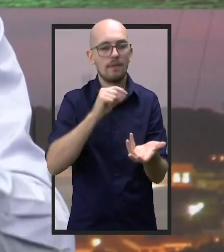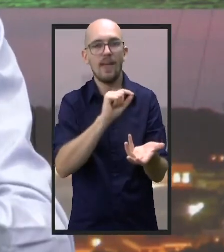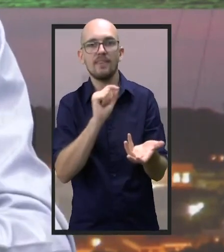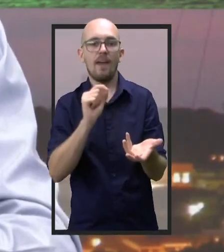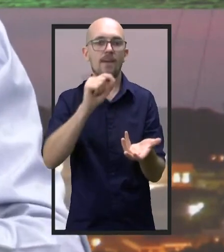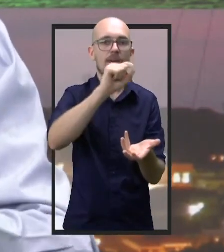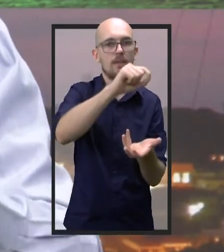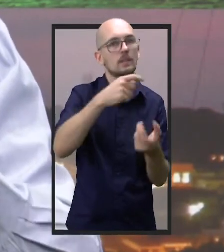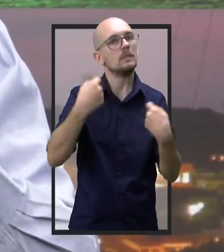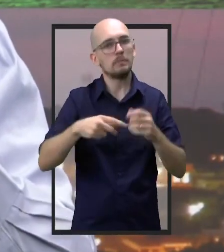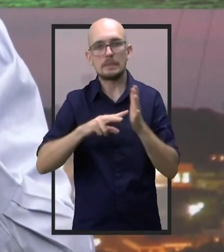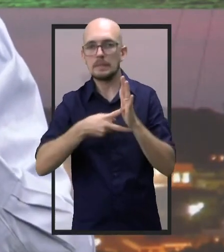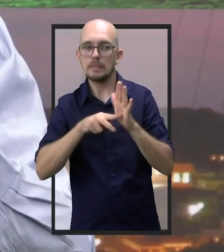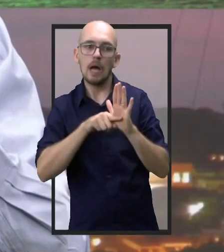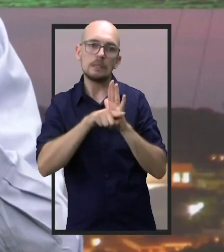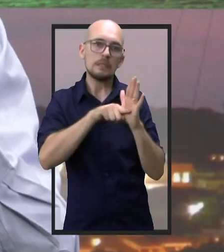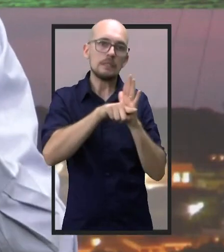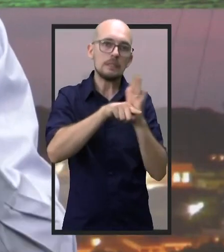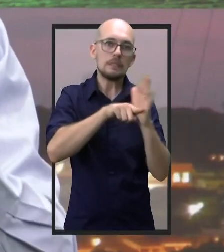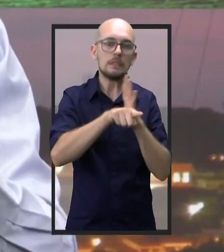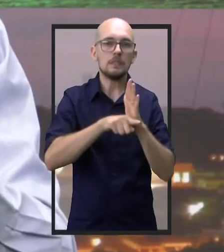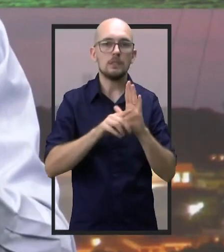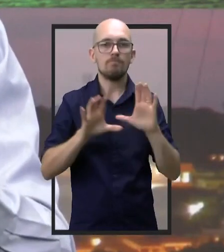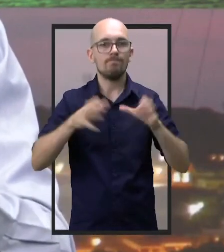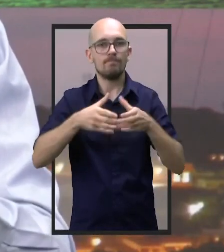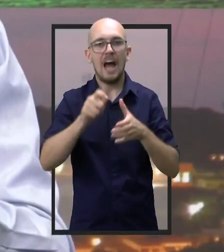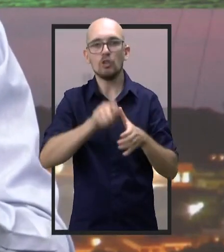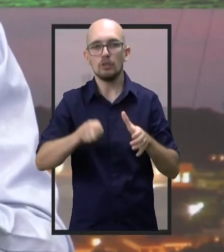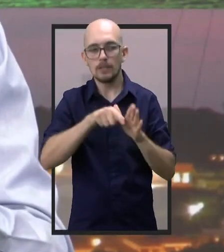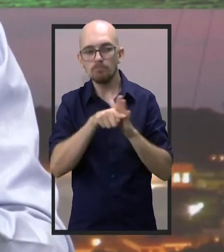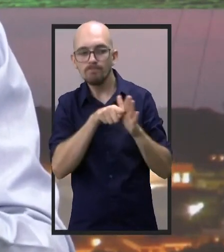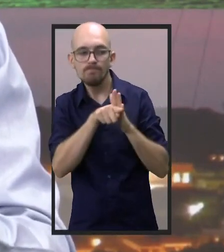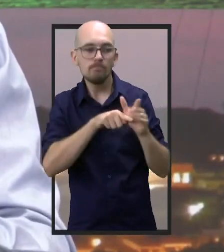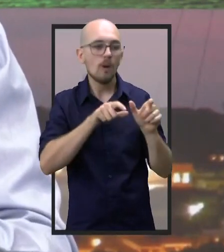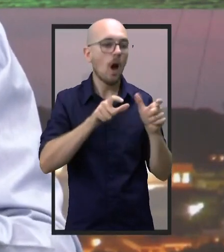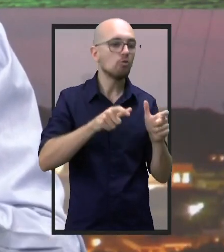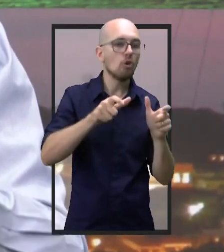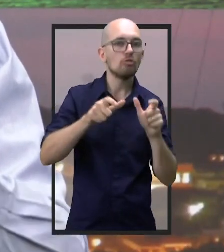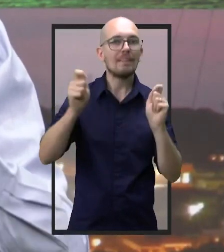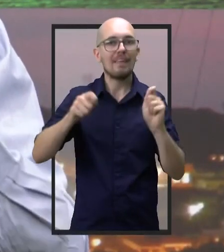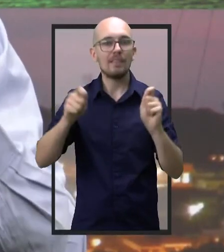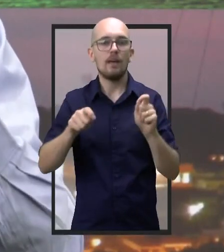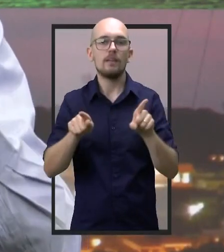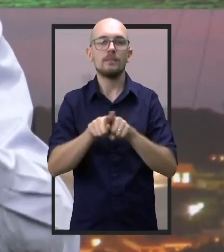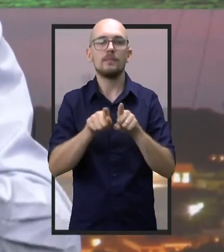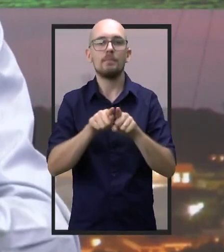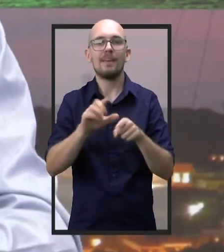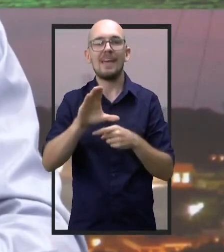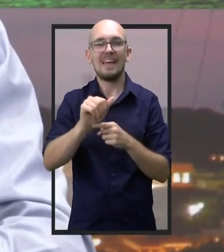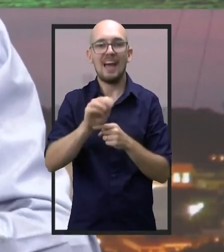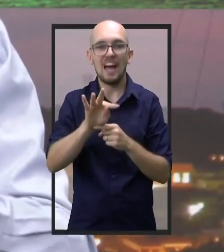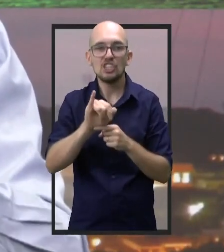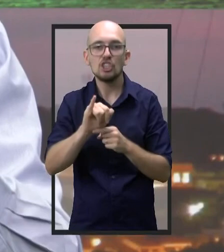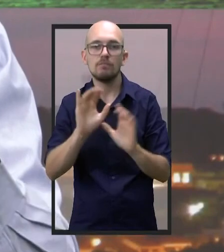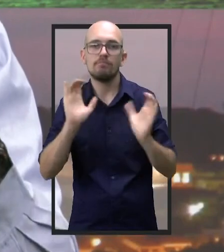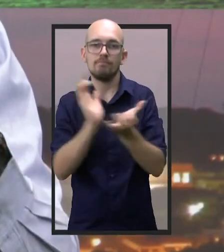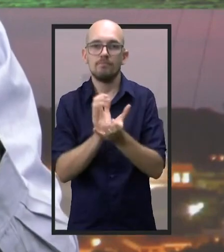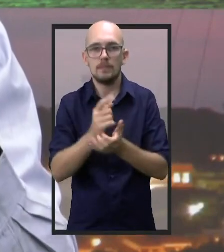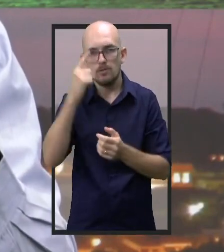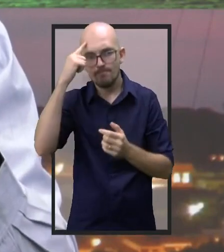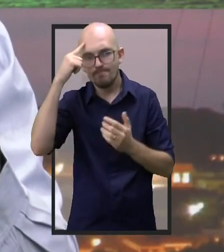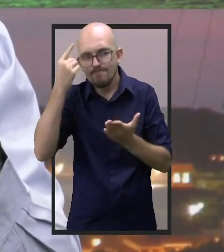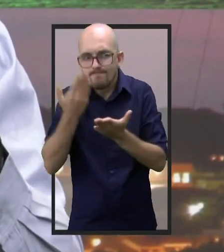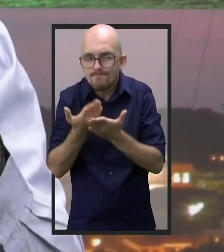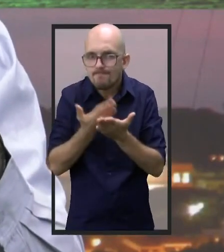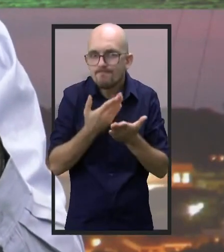dos sindicatos, dos extensionistas da CAT, dos extensionistas da Embrapa, tudo